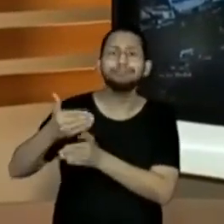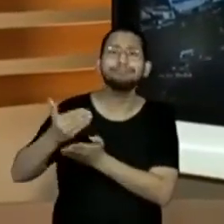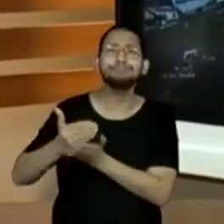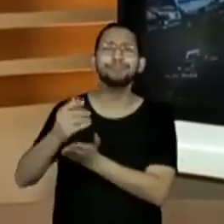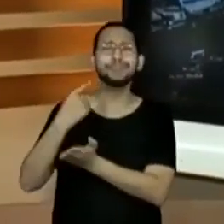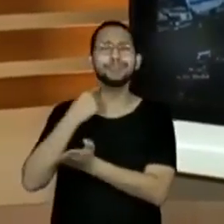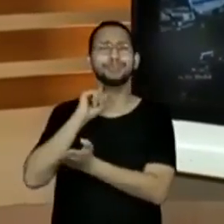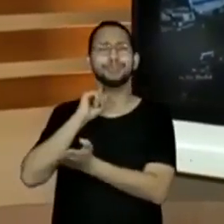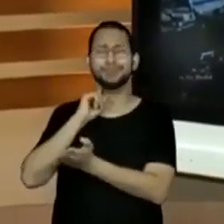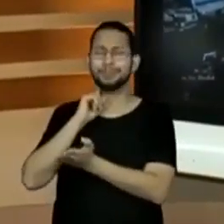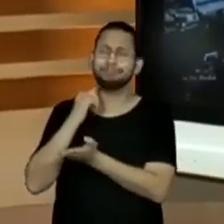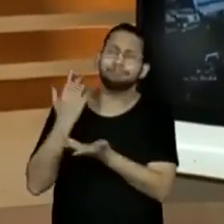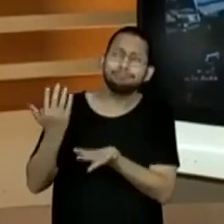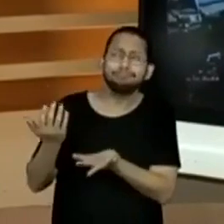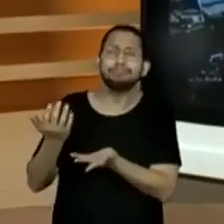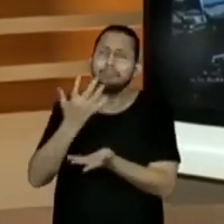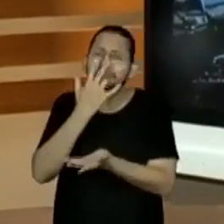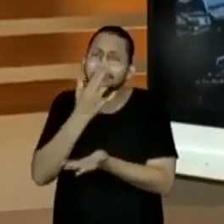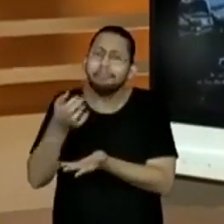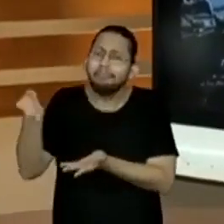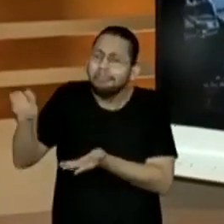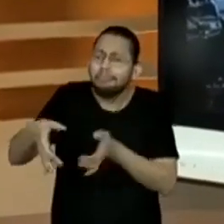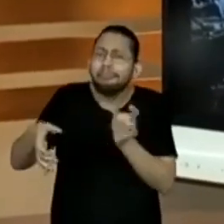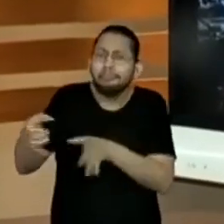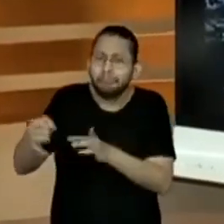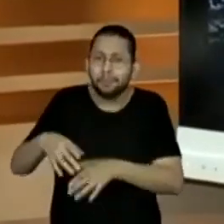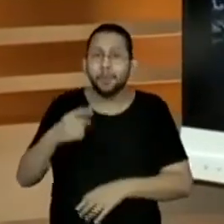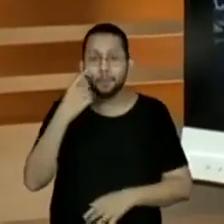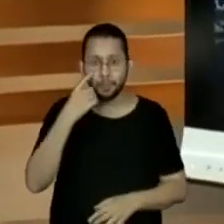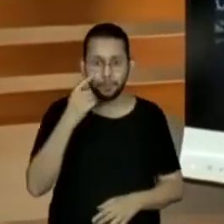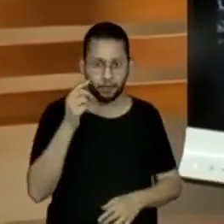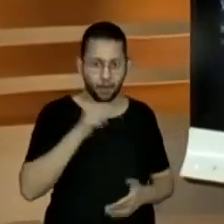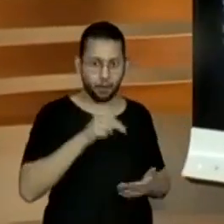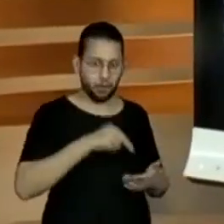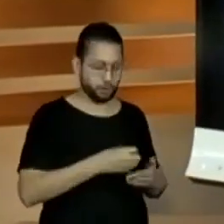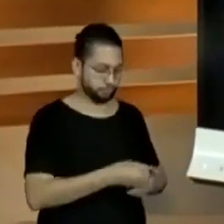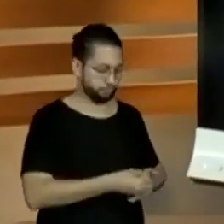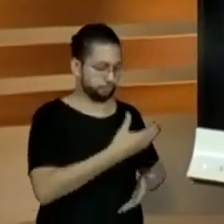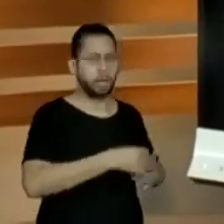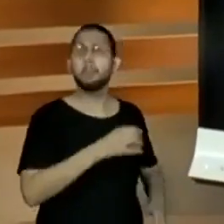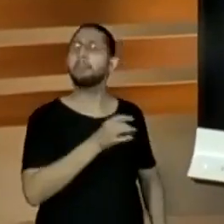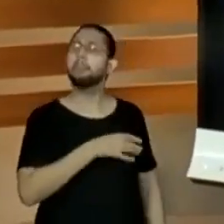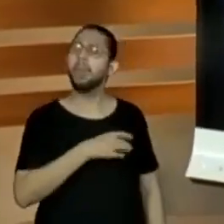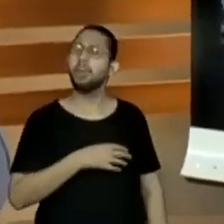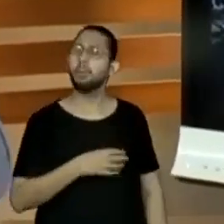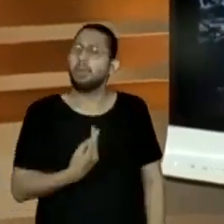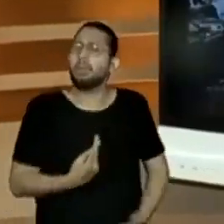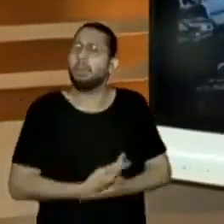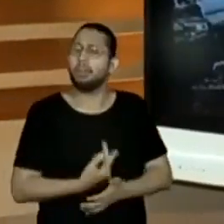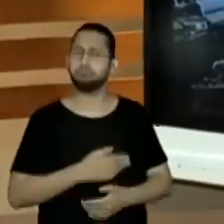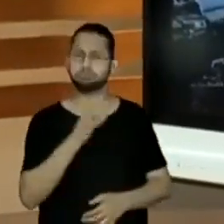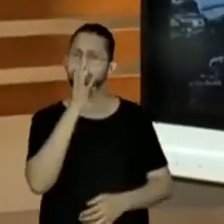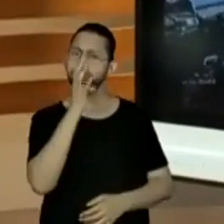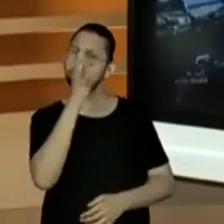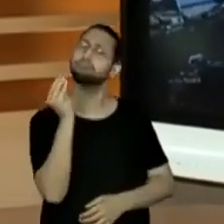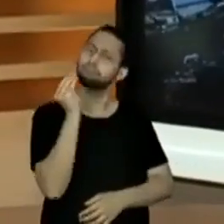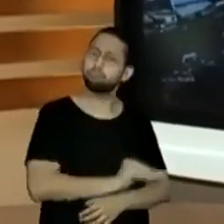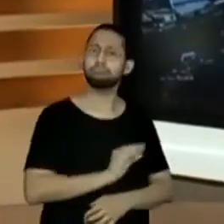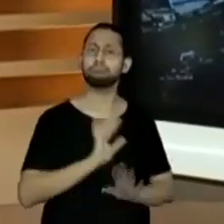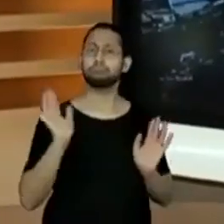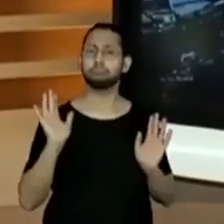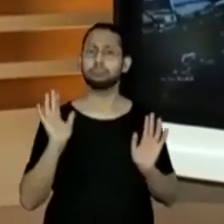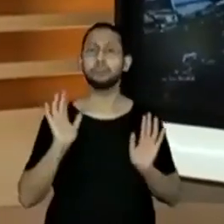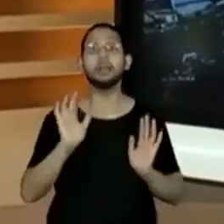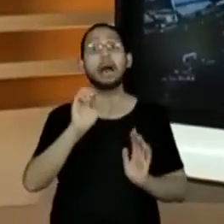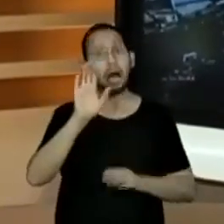ele começa a ficar sujo. Vamos olhar aqui os comentários? Não tenham medo de errar. Importante, a gente